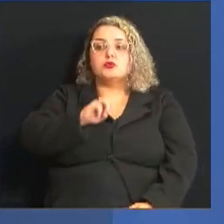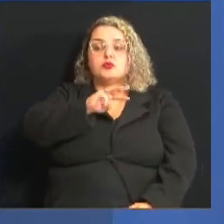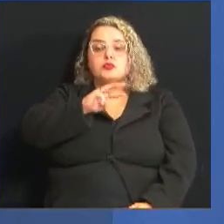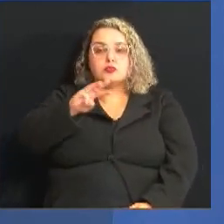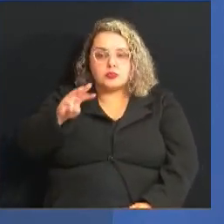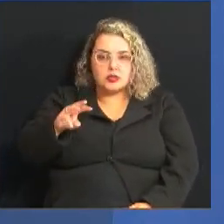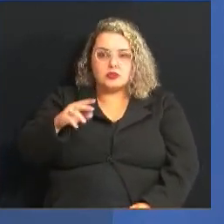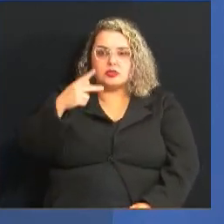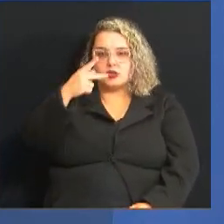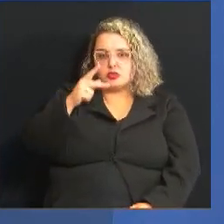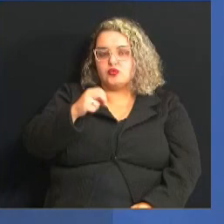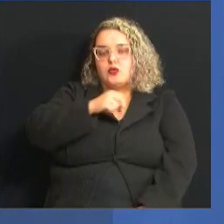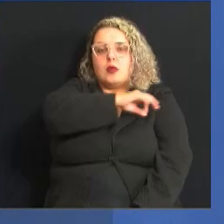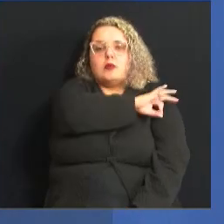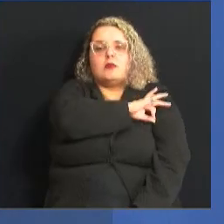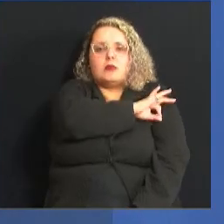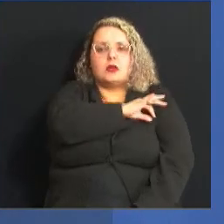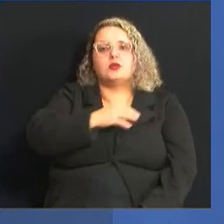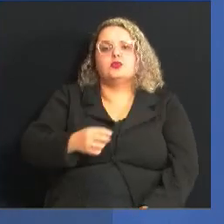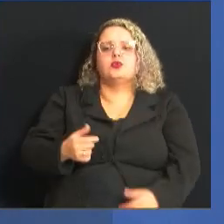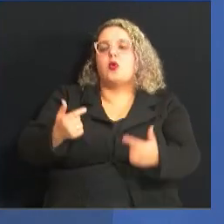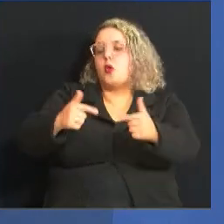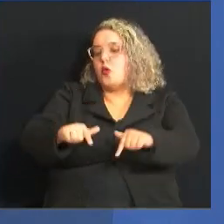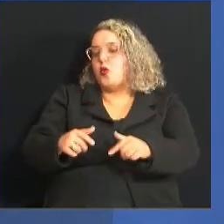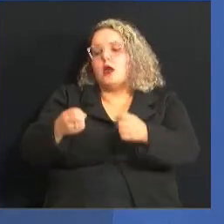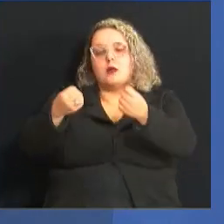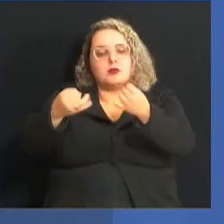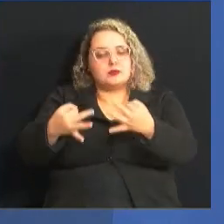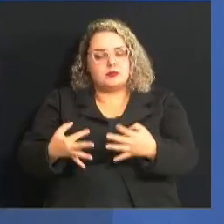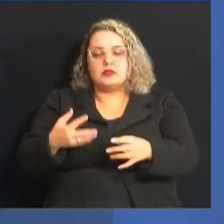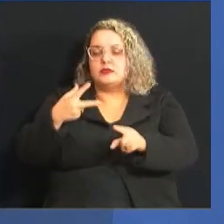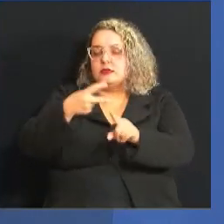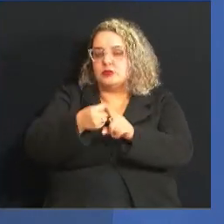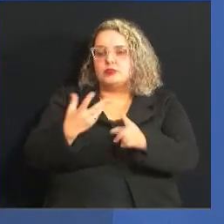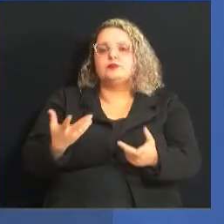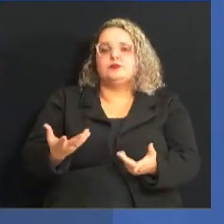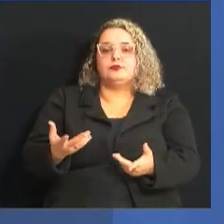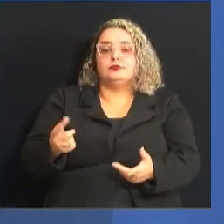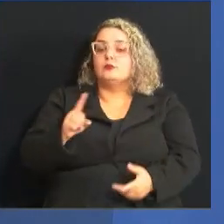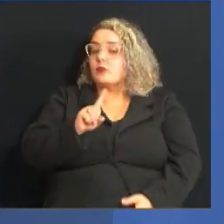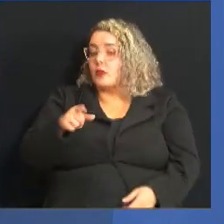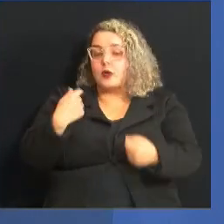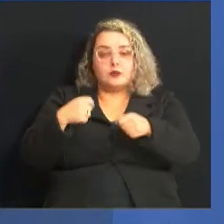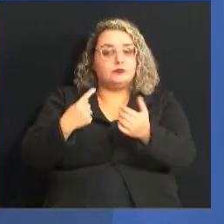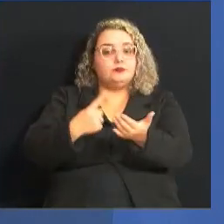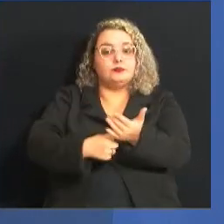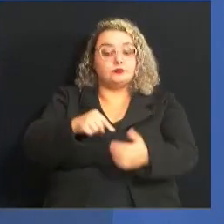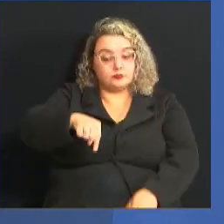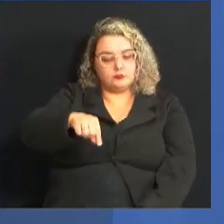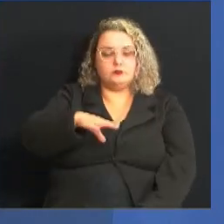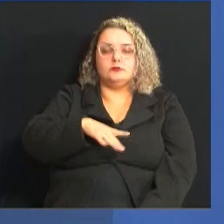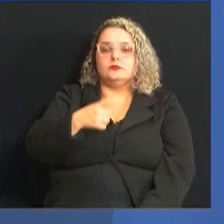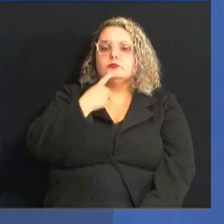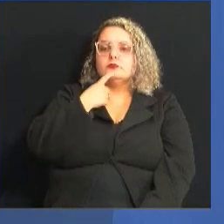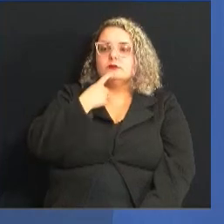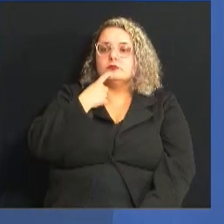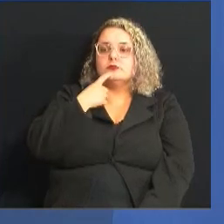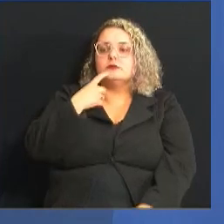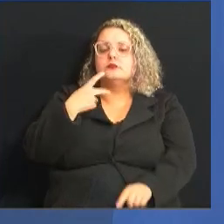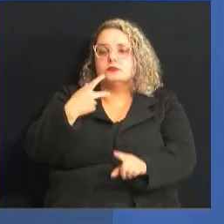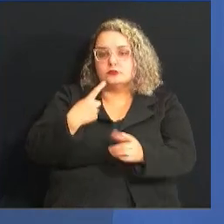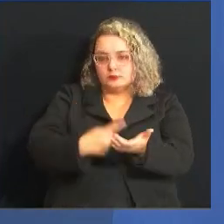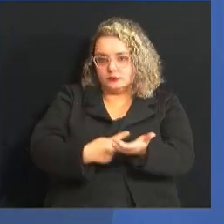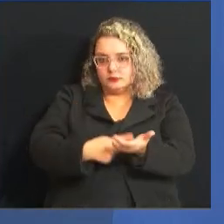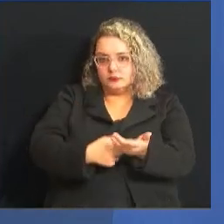as orientações, locais de vacinação. A gente lembra que nesse momento não é mais preciso aqui em Campinas agendar horário,